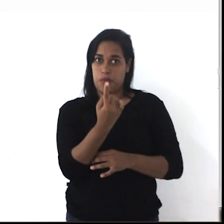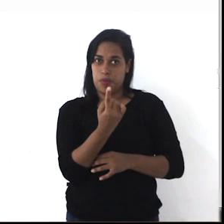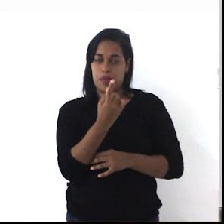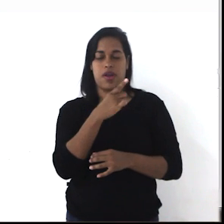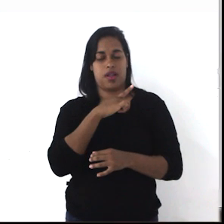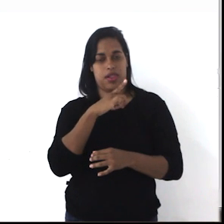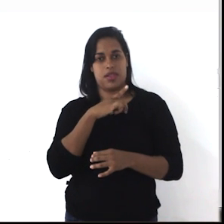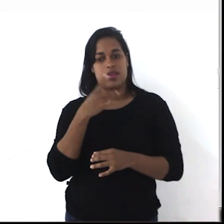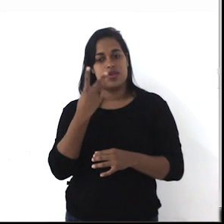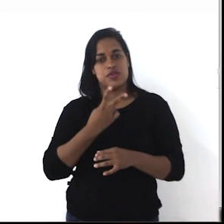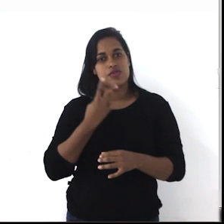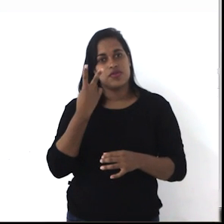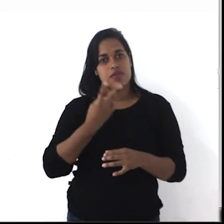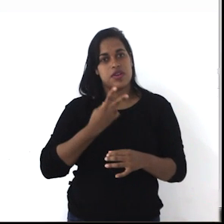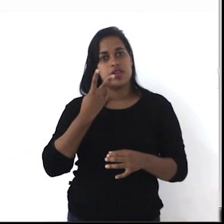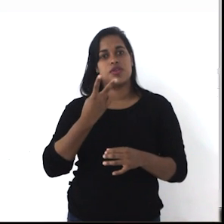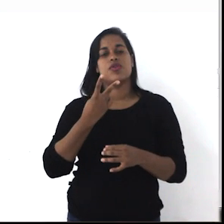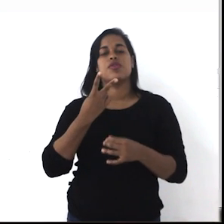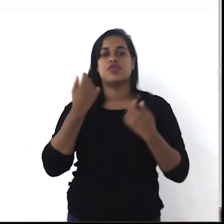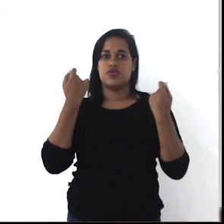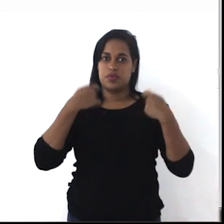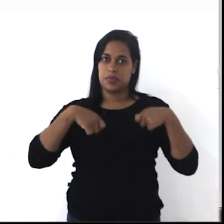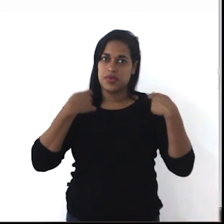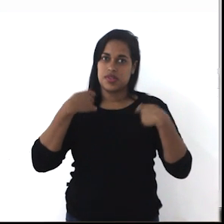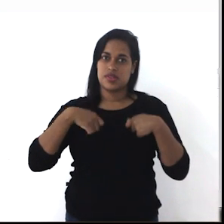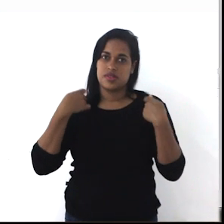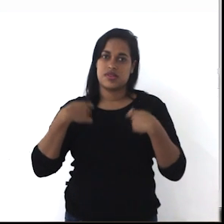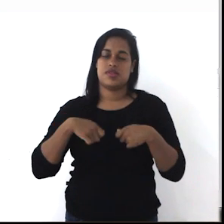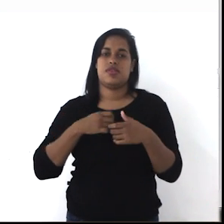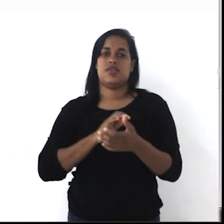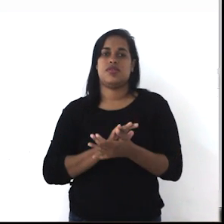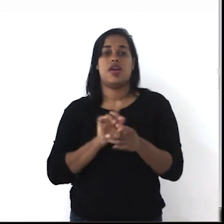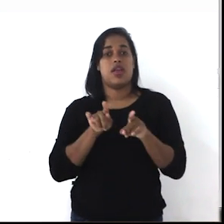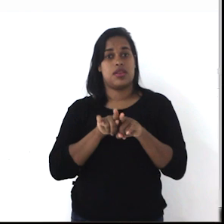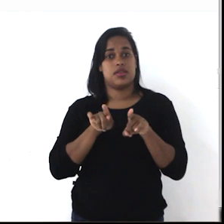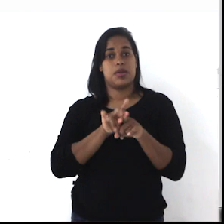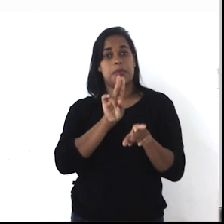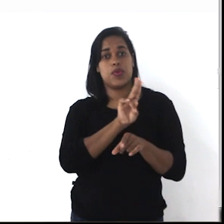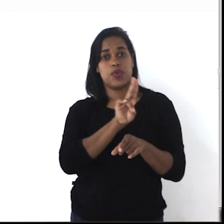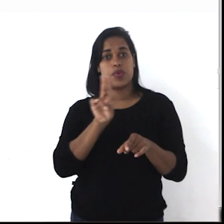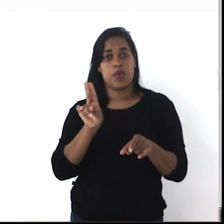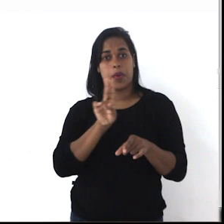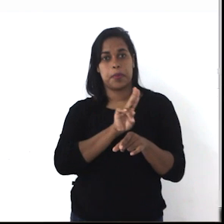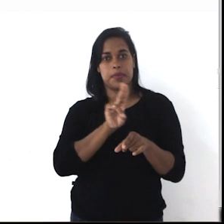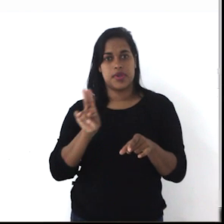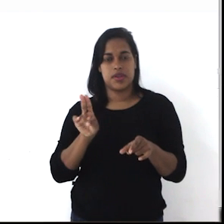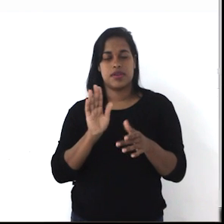valores. Vamos colocar aqui o colchete. E o nome do